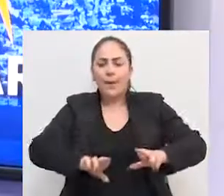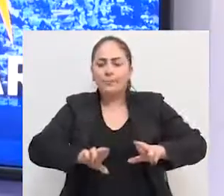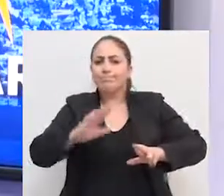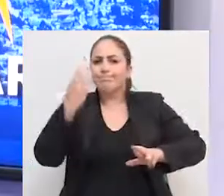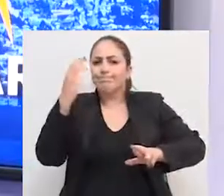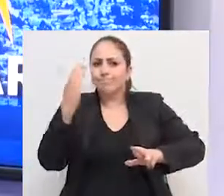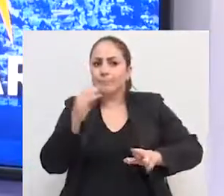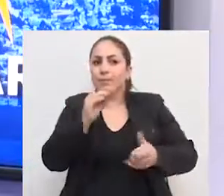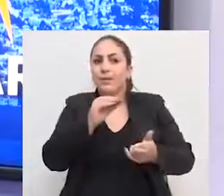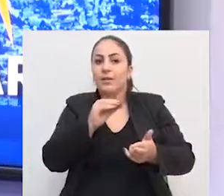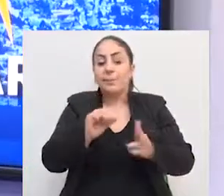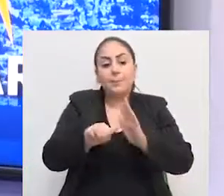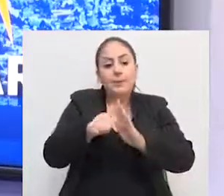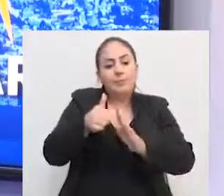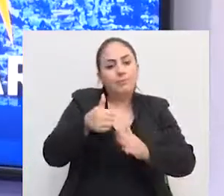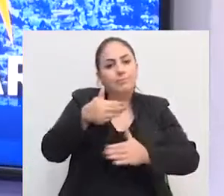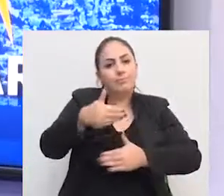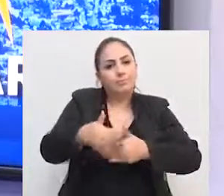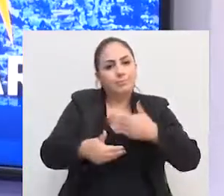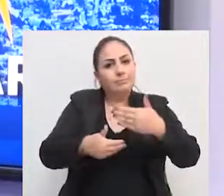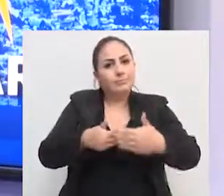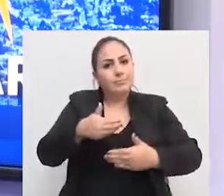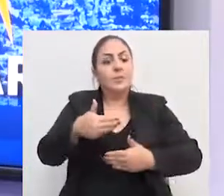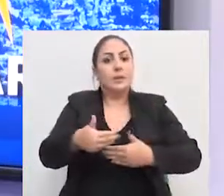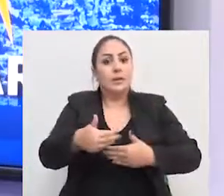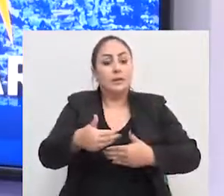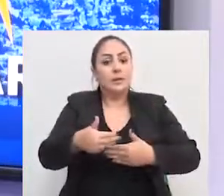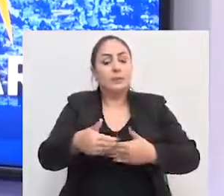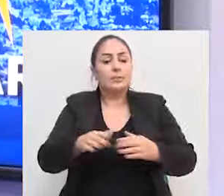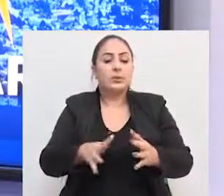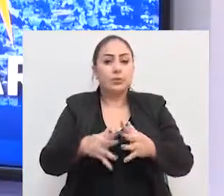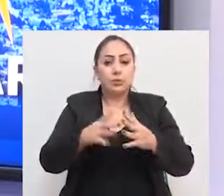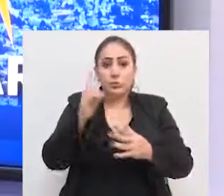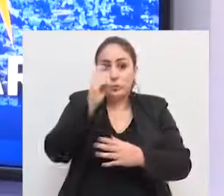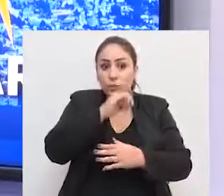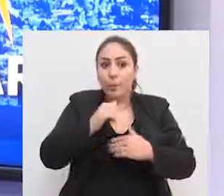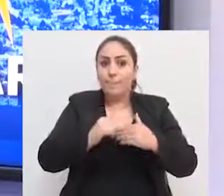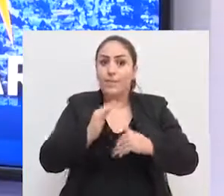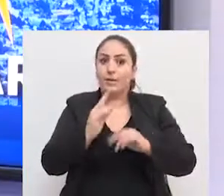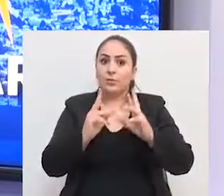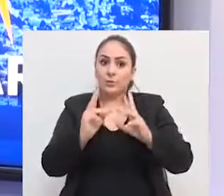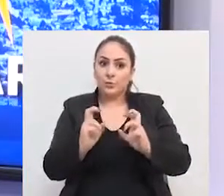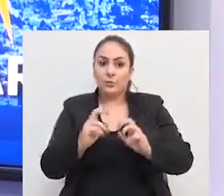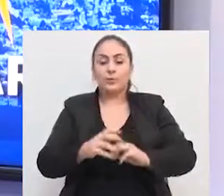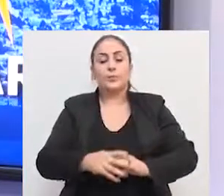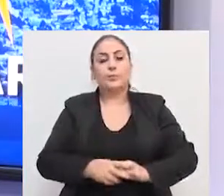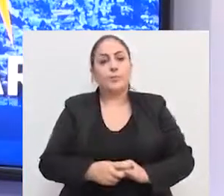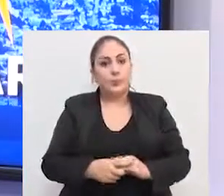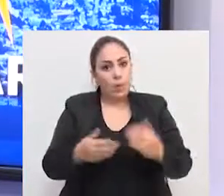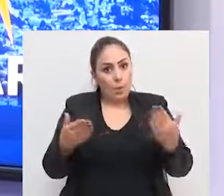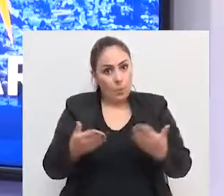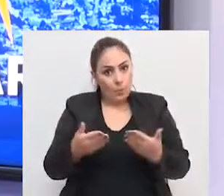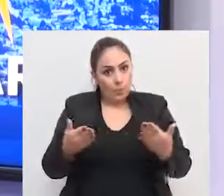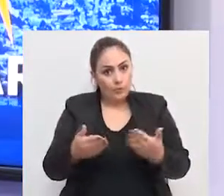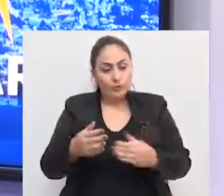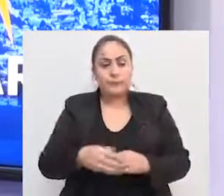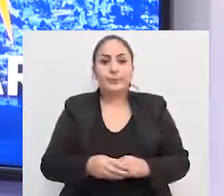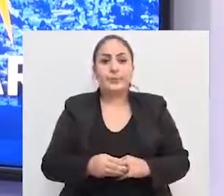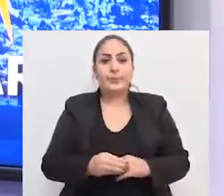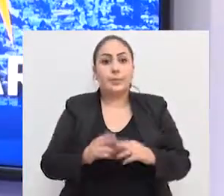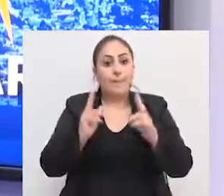área científica que dava os primeiros passos acabavam complicando ainda mais o caso.